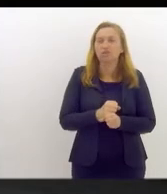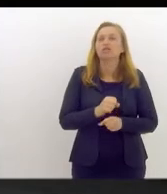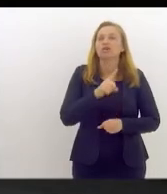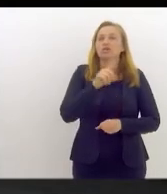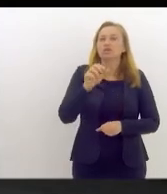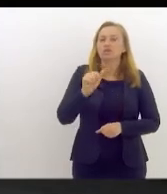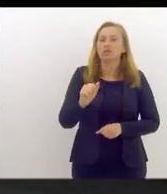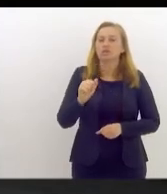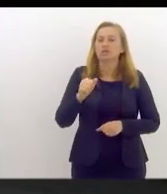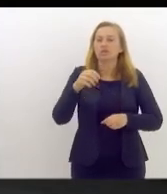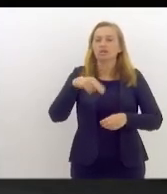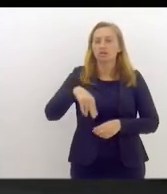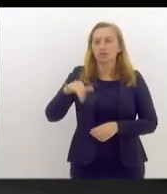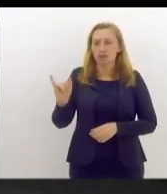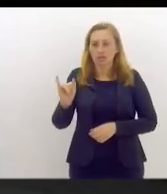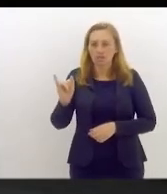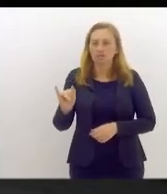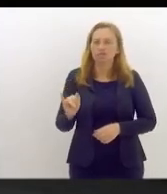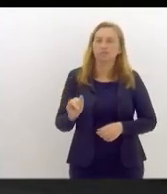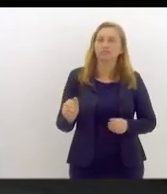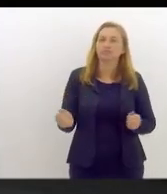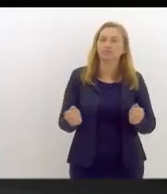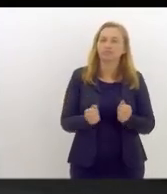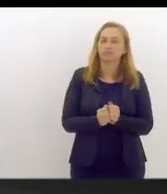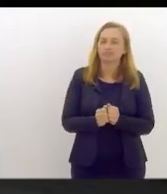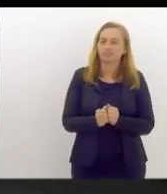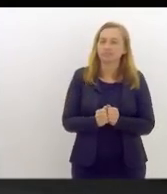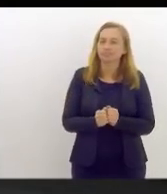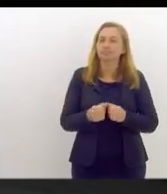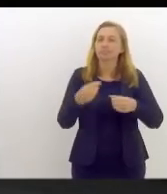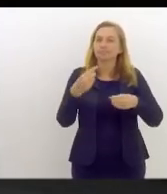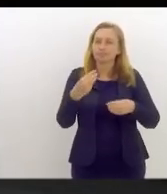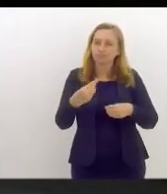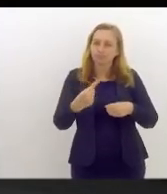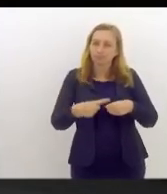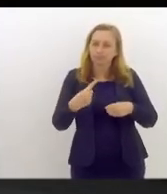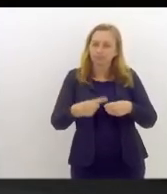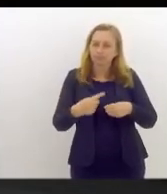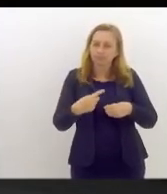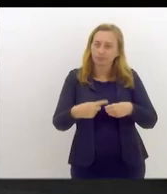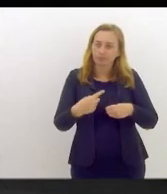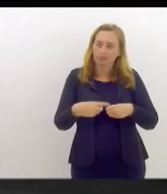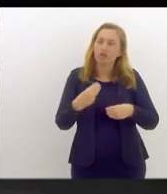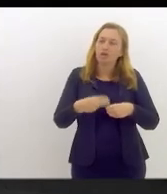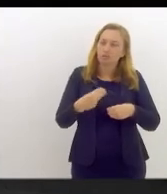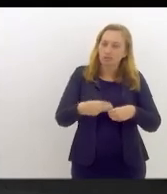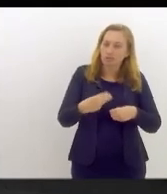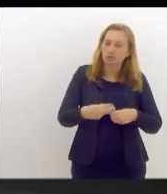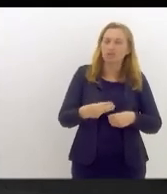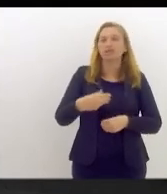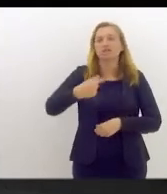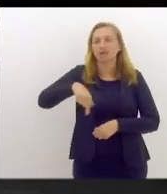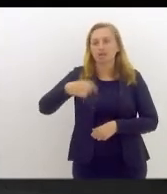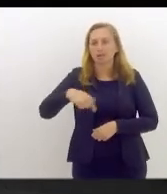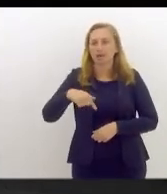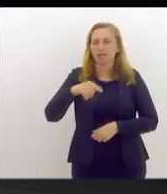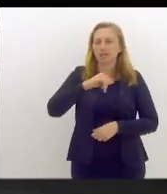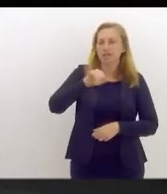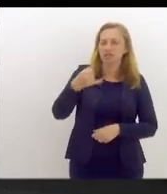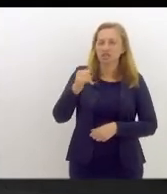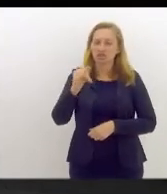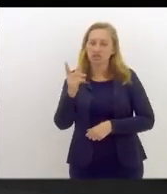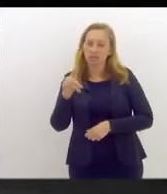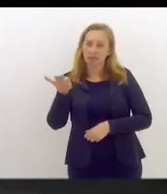eleitoral em Nova Iguaçu tendo participado das instalações dos municípios de Queimados e Japeri é cidadão dos municípios de